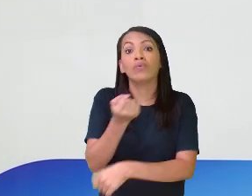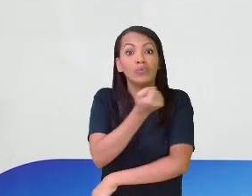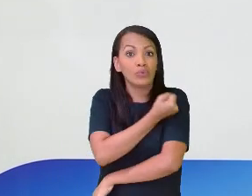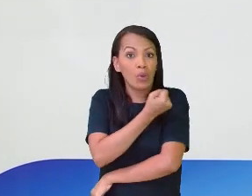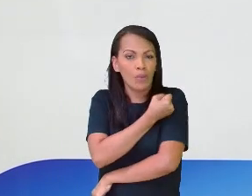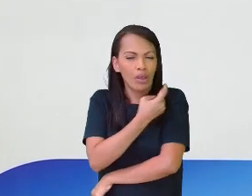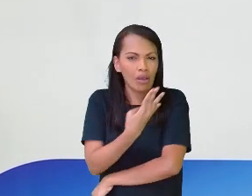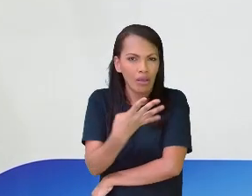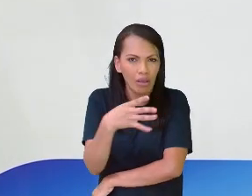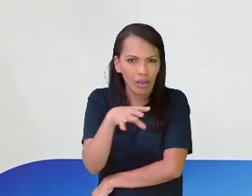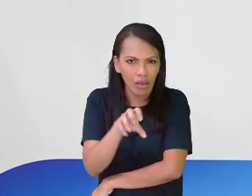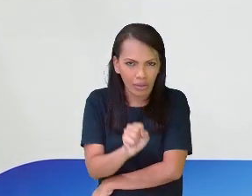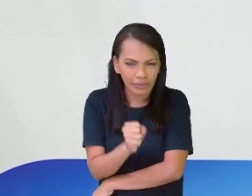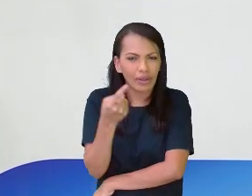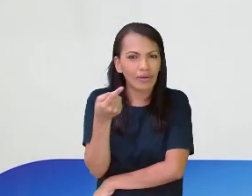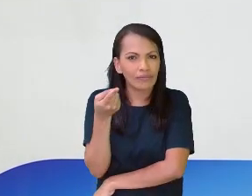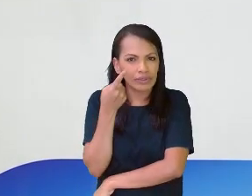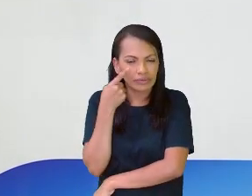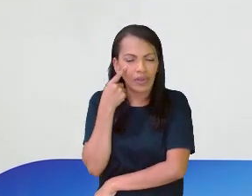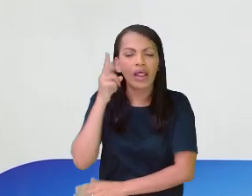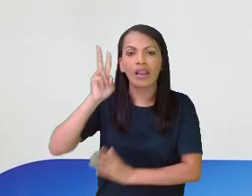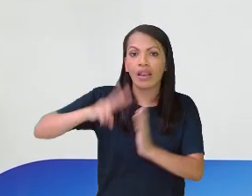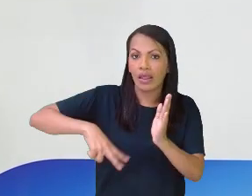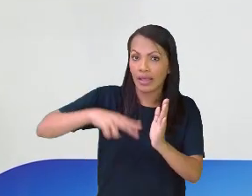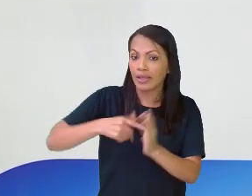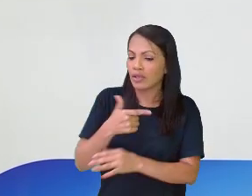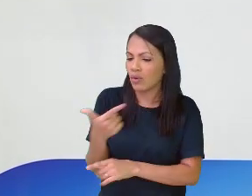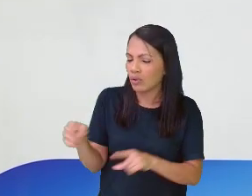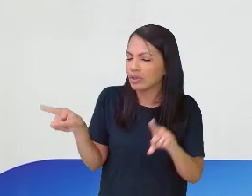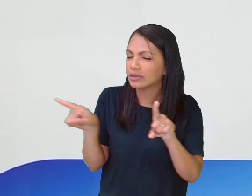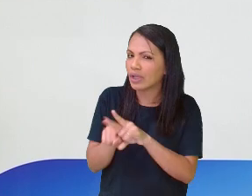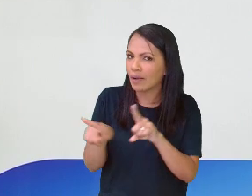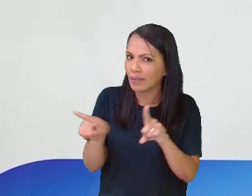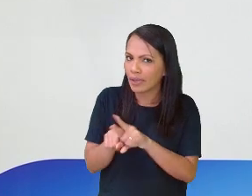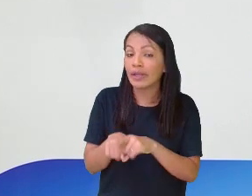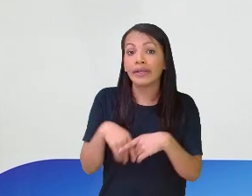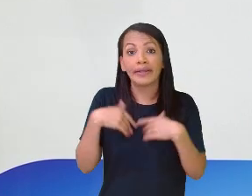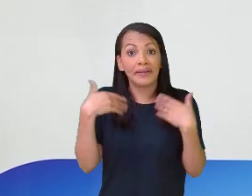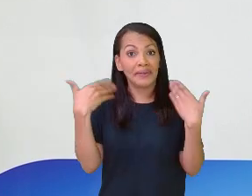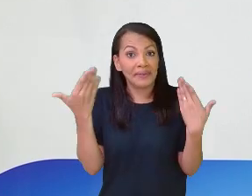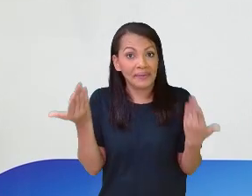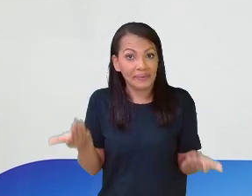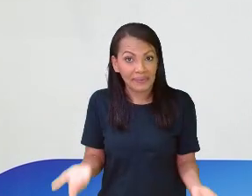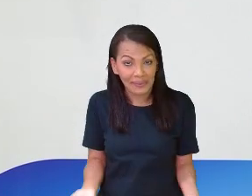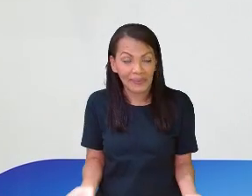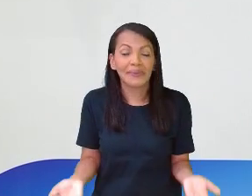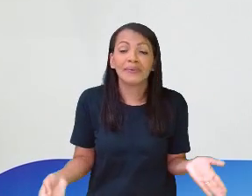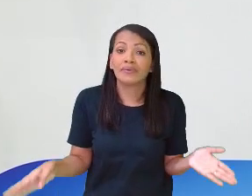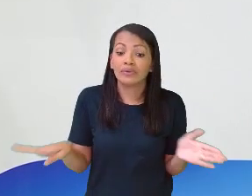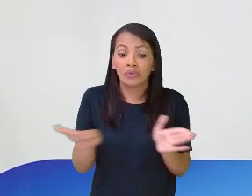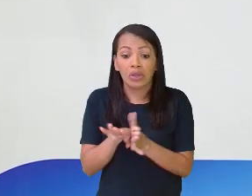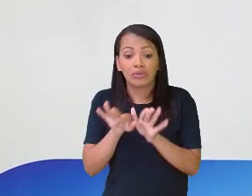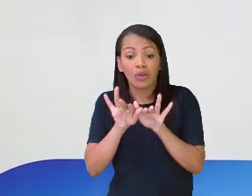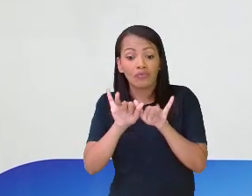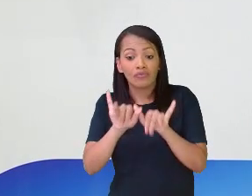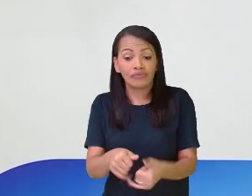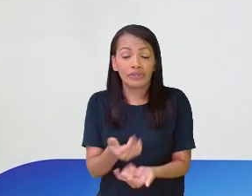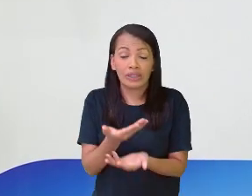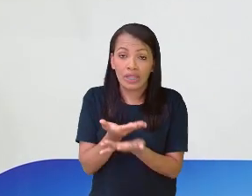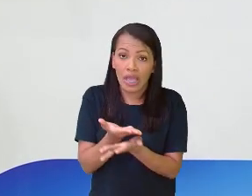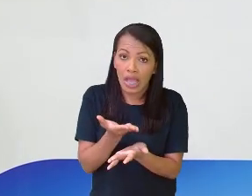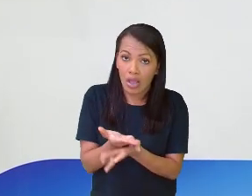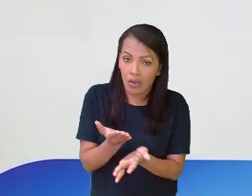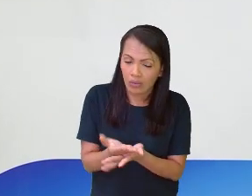e vocês leem esta e outras matérias, tá certo, gente? Então é isso. A gente está chegando ao final da nossa